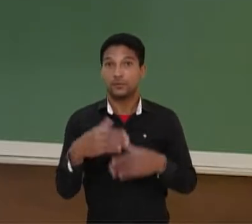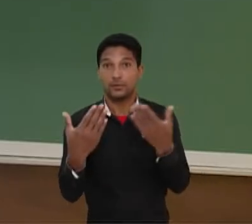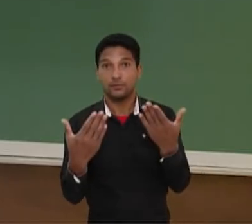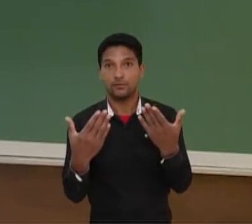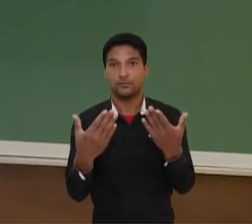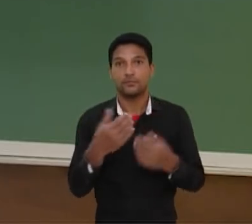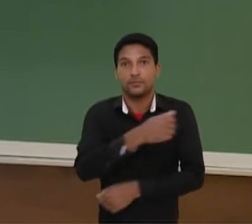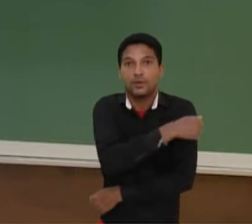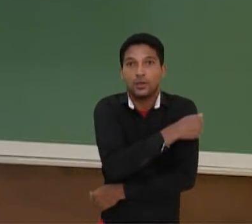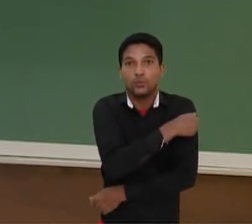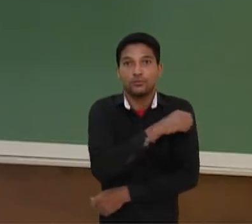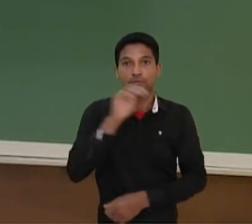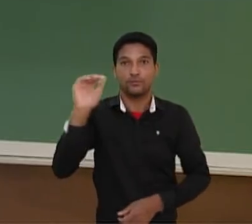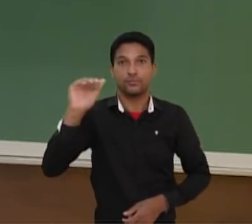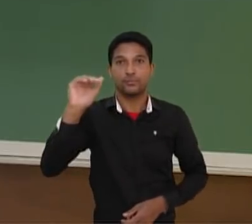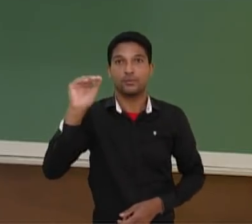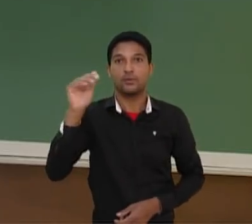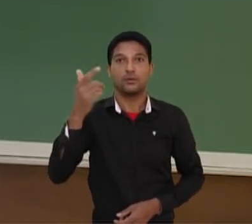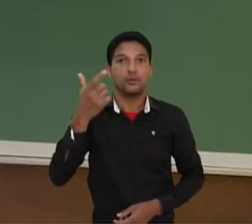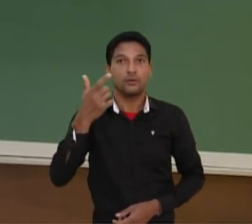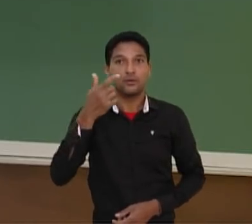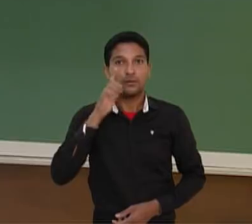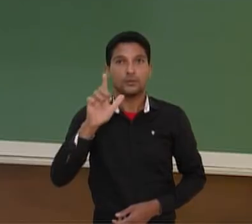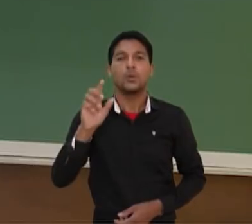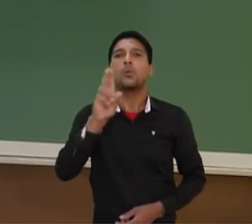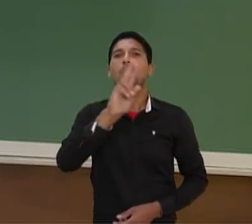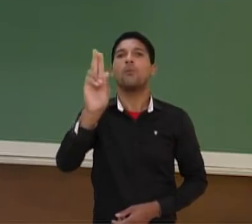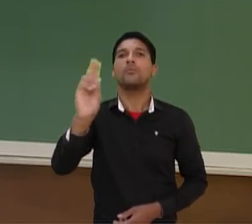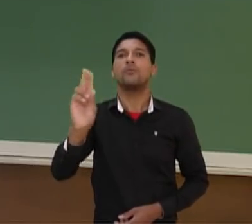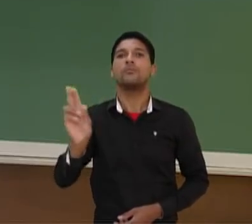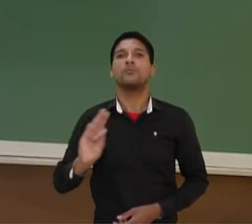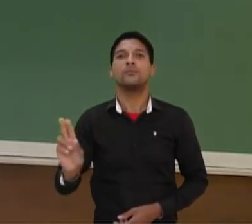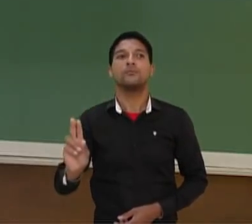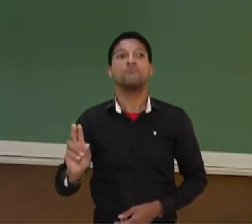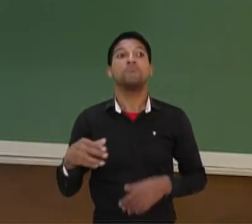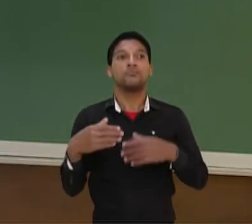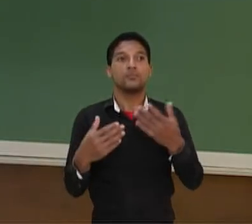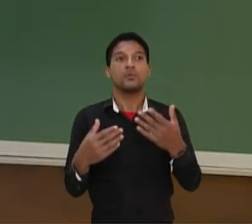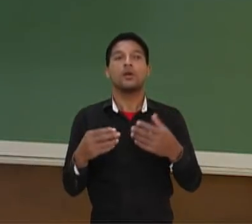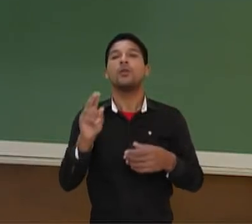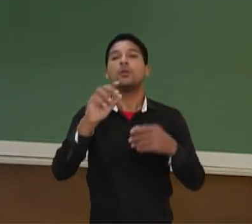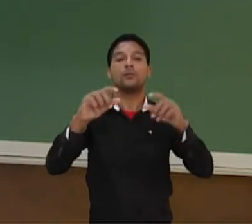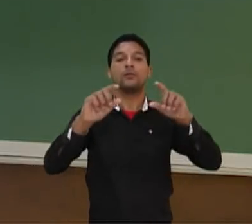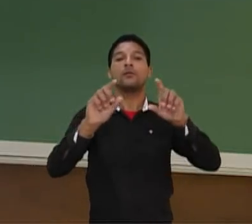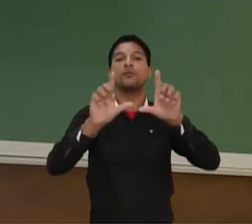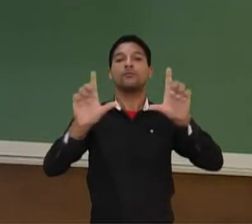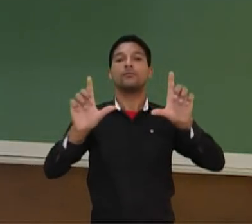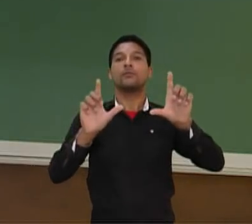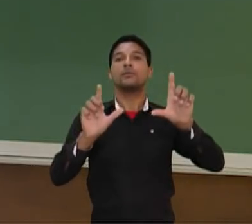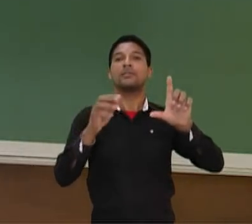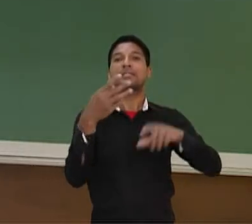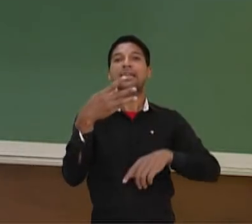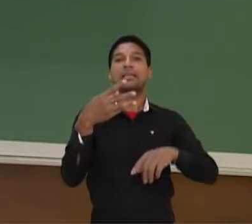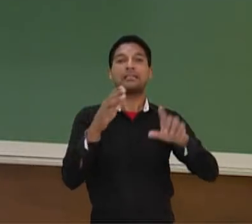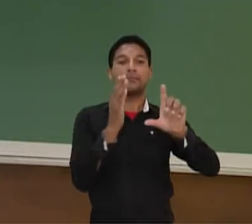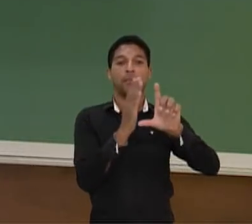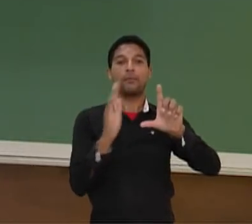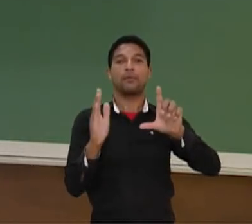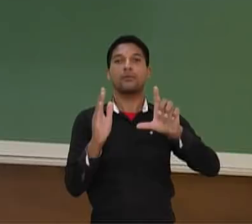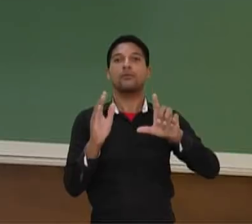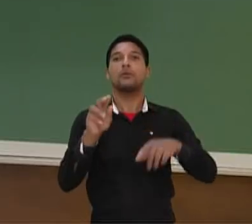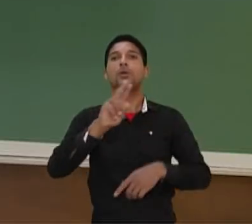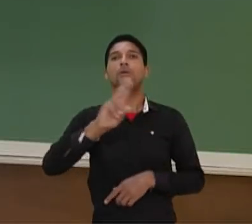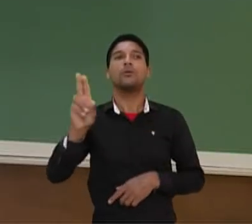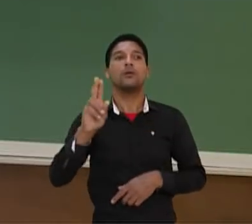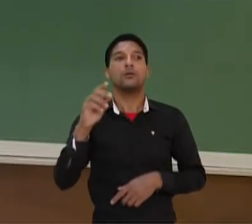E aí, pessoal, como é que é o nome de cada categoria de figuras que eu separei para você? Como se chamam essas três figuras aqui? Bom, elas têm um